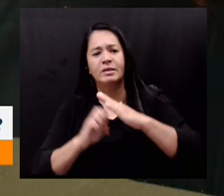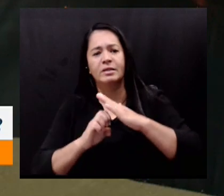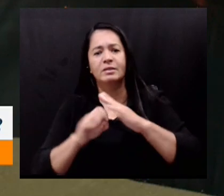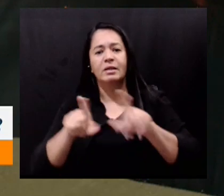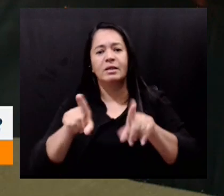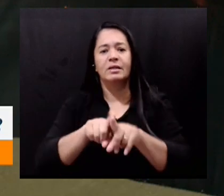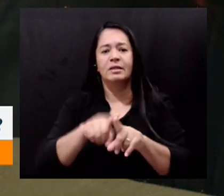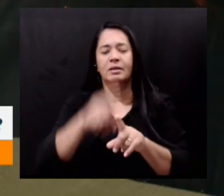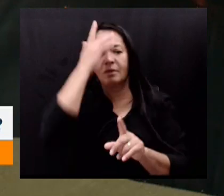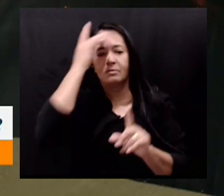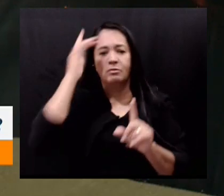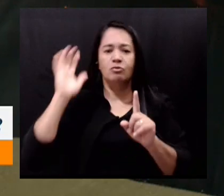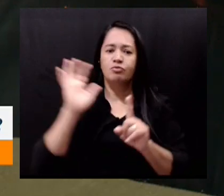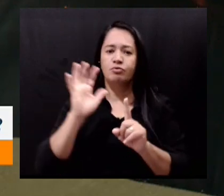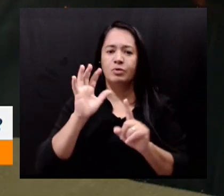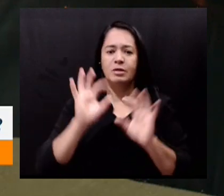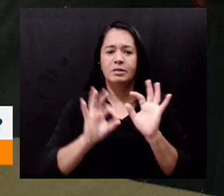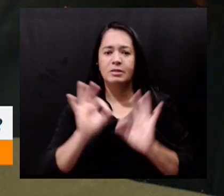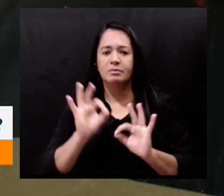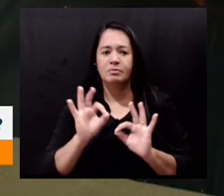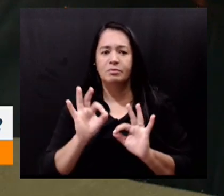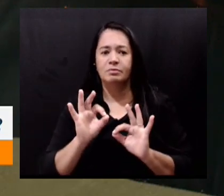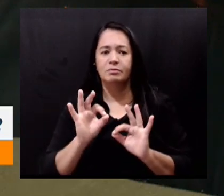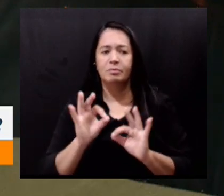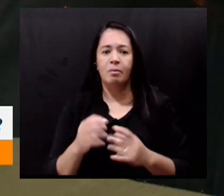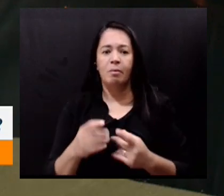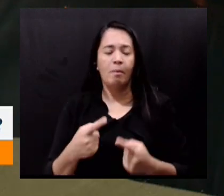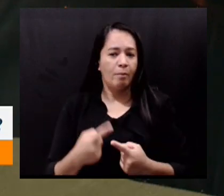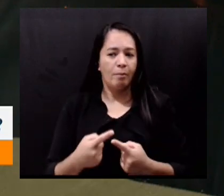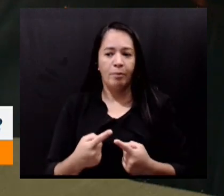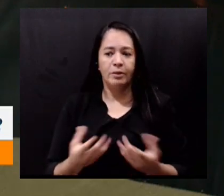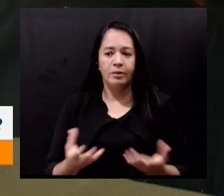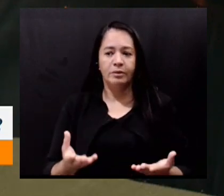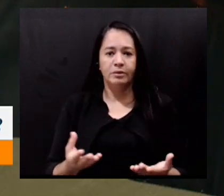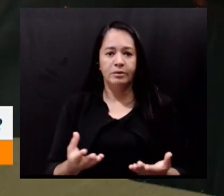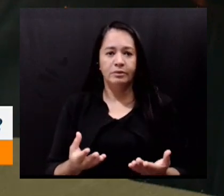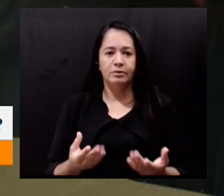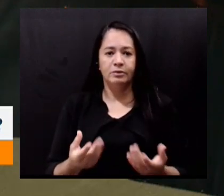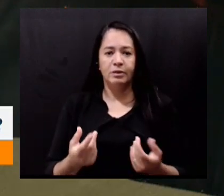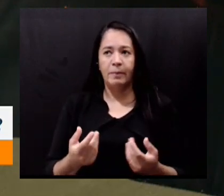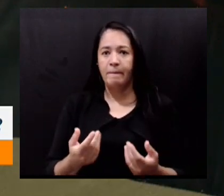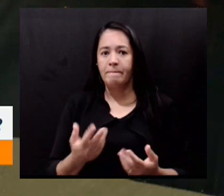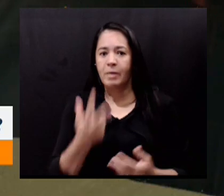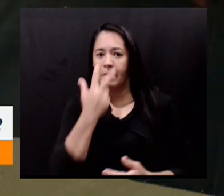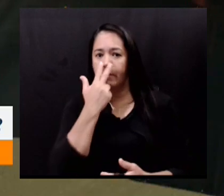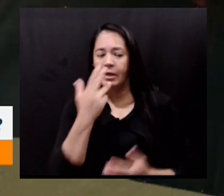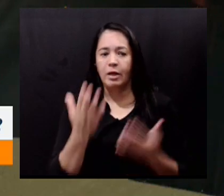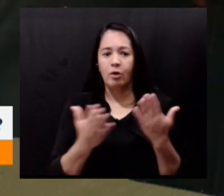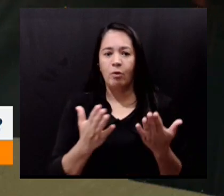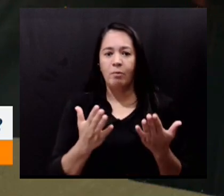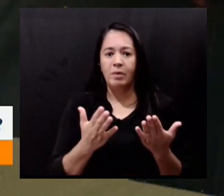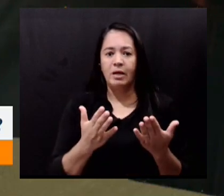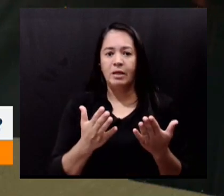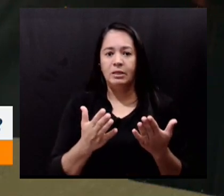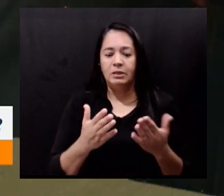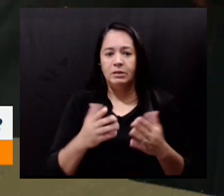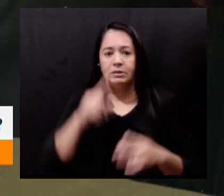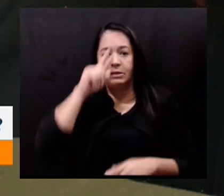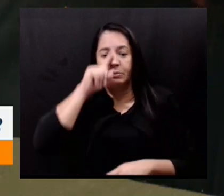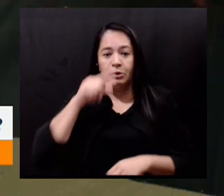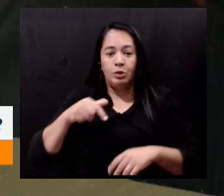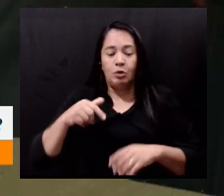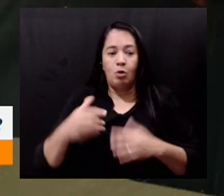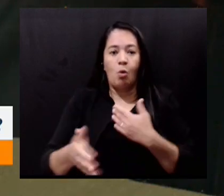lidar com essa votalidade, né, porque é como andar num campo minado, um deslize, por menor que seja, pode custar milhões